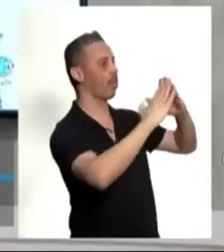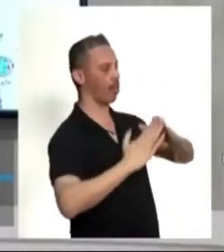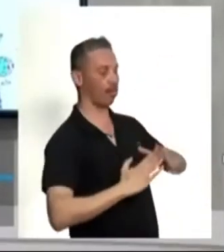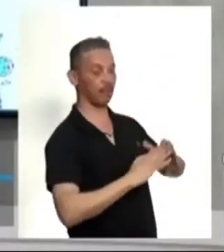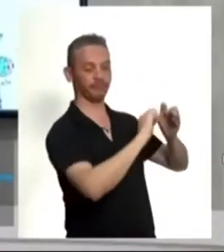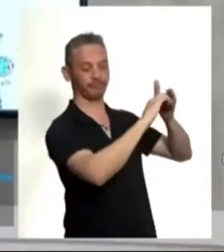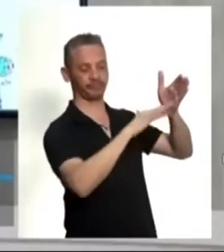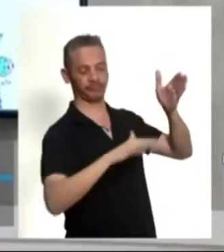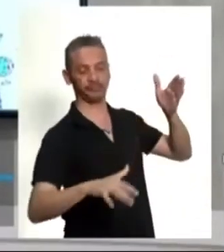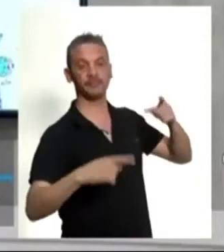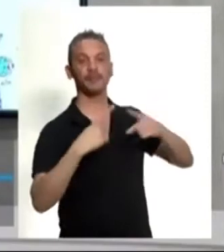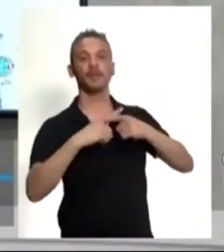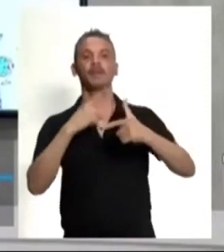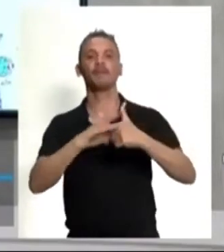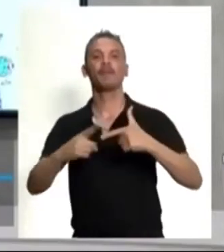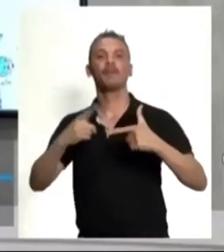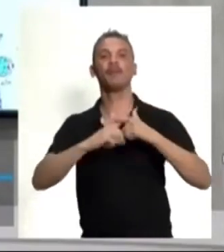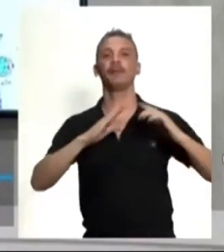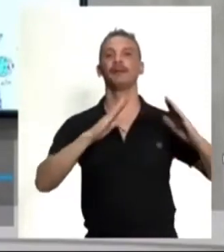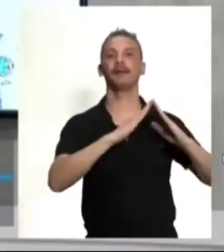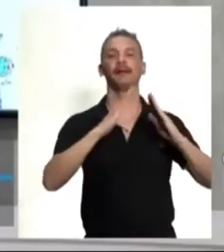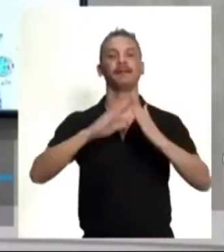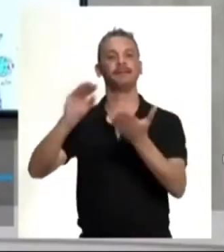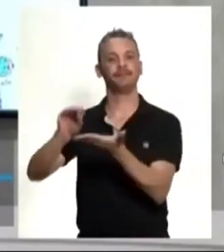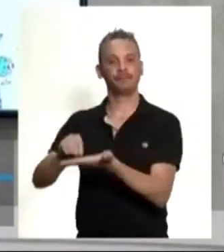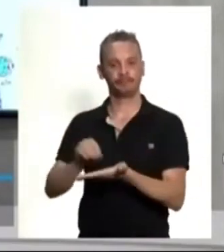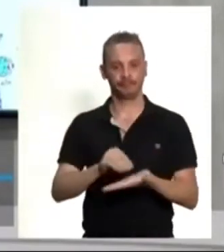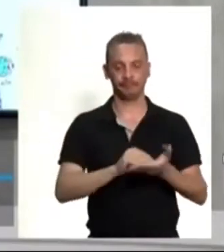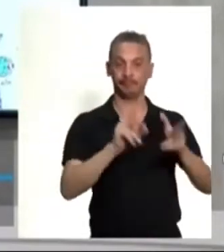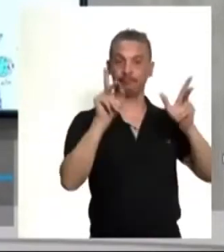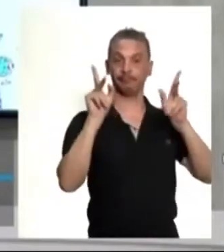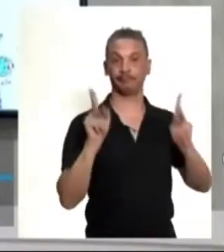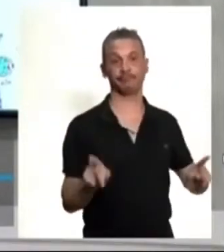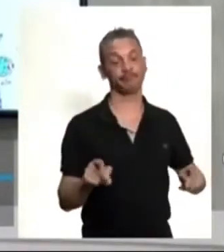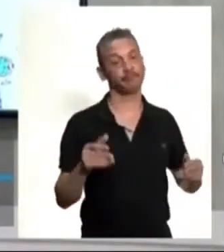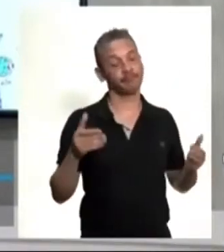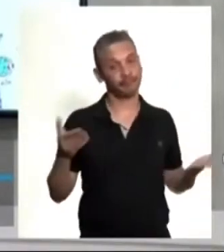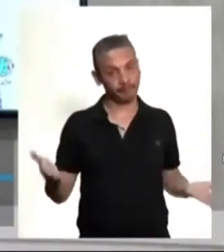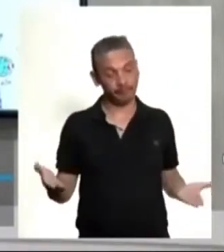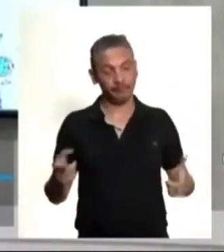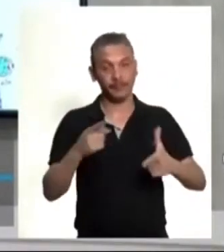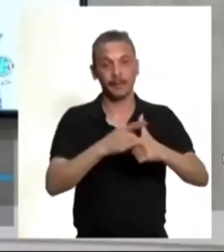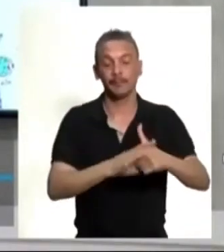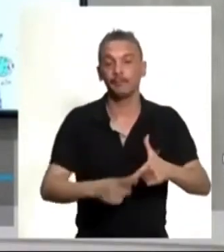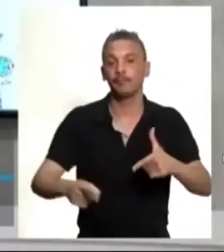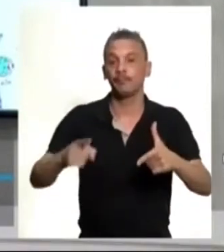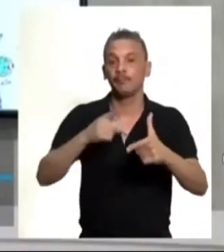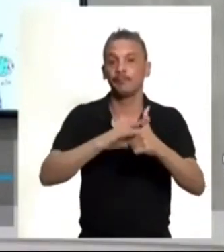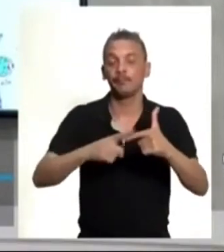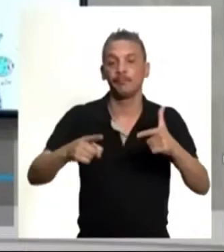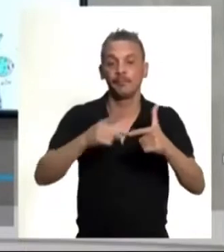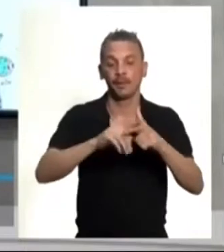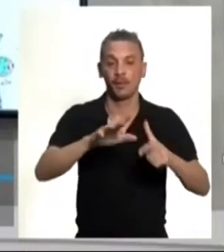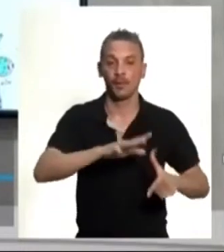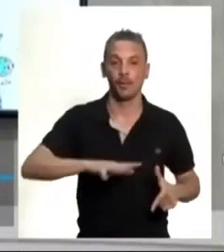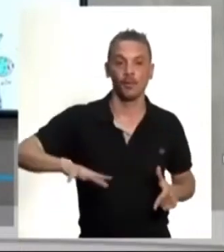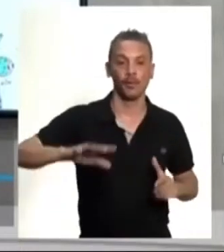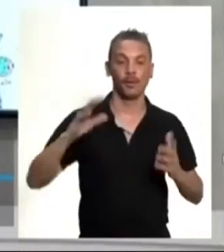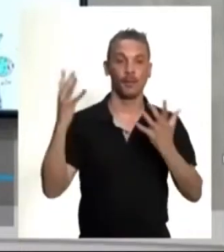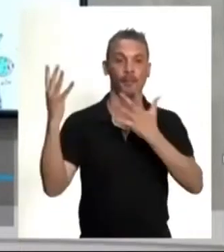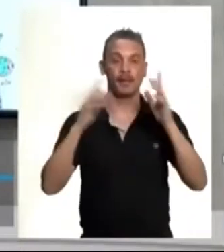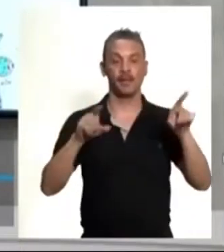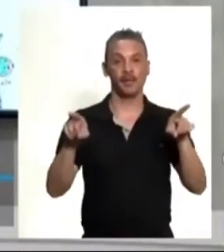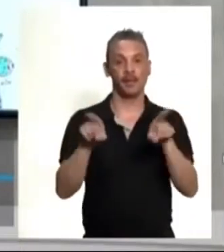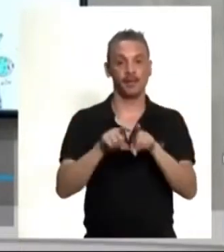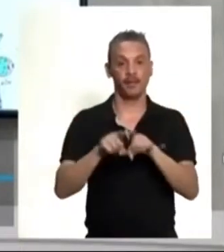fruto de um déficit habitacional. Olha os desdobramentos, os problemas socioambientais decorrentes